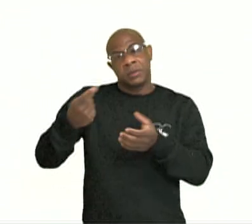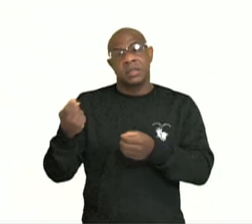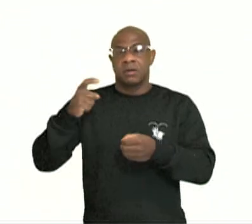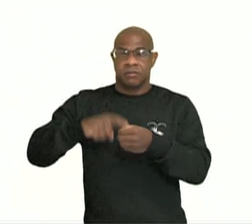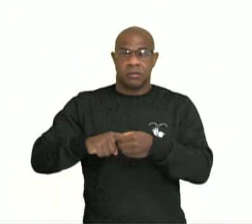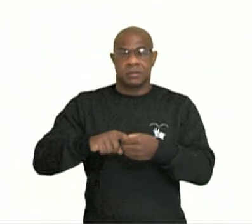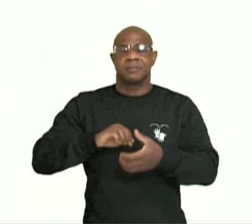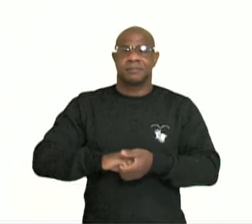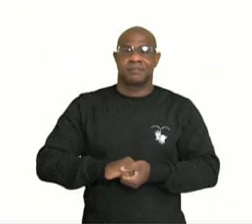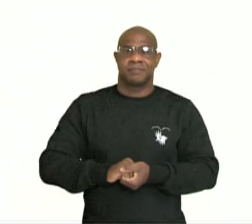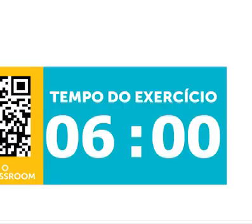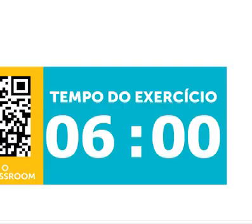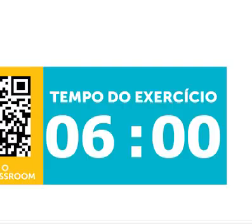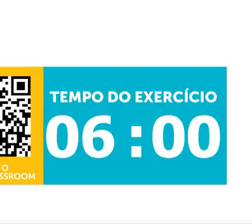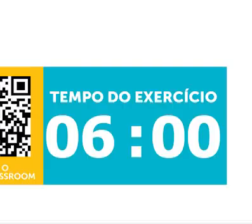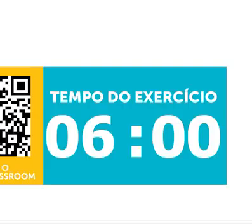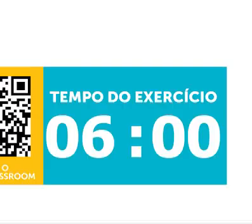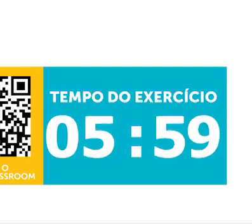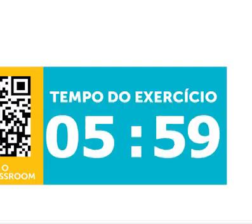corrige.